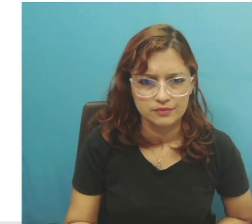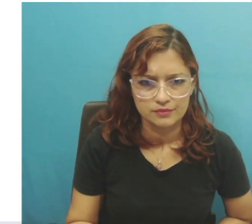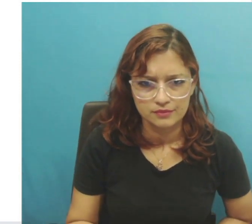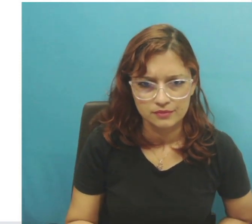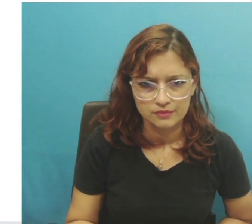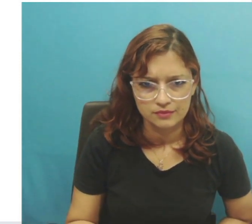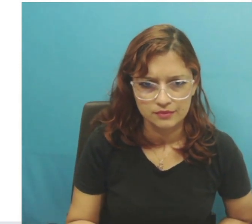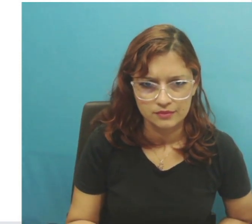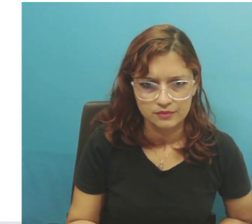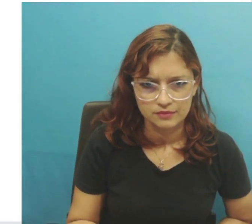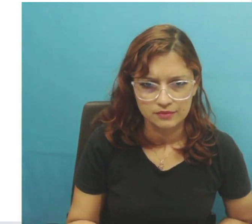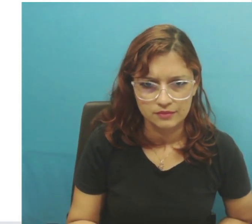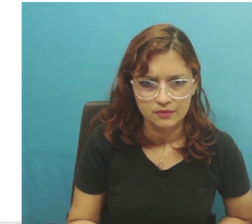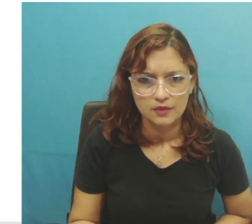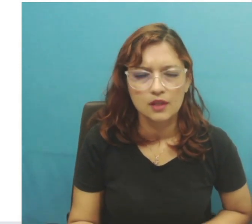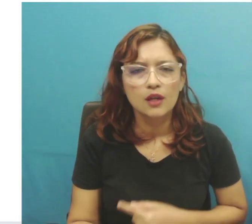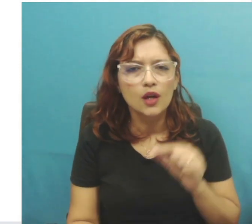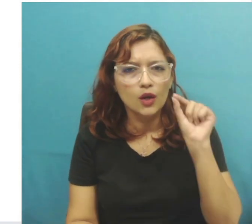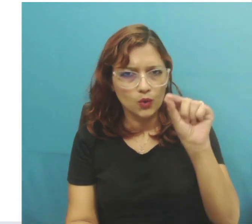Veja.